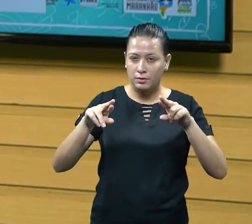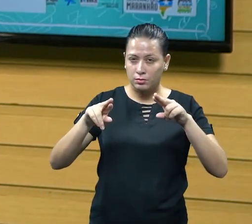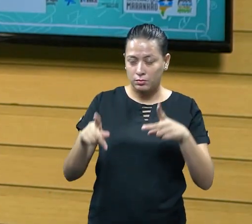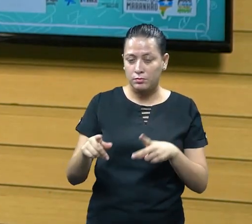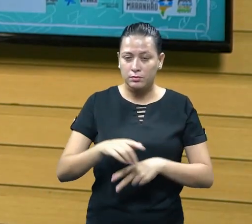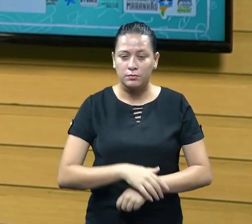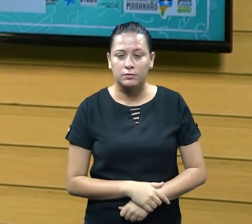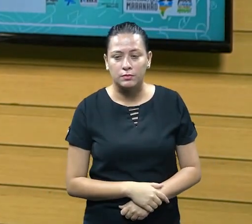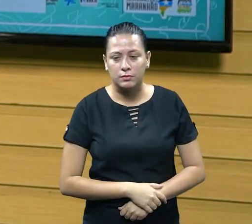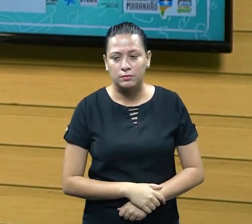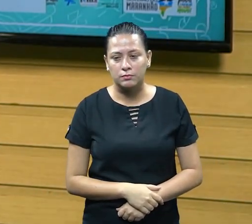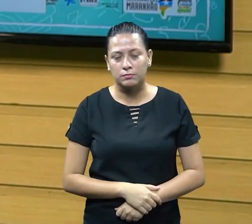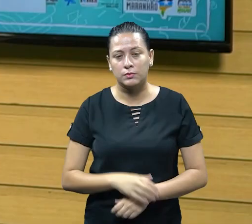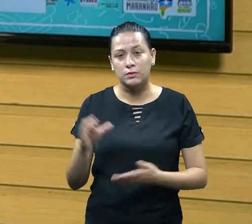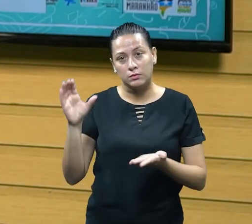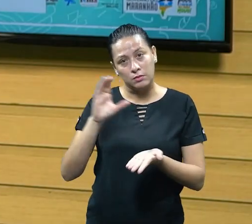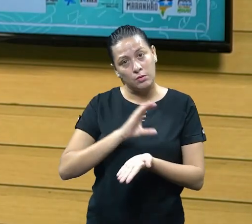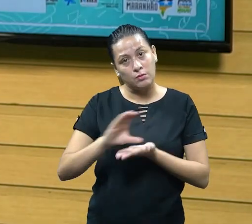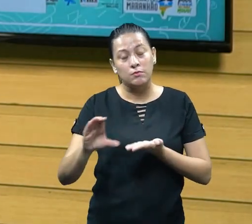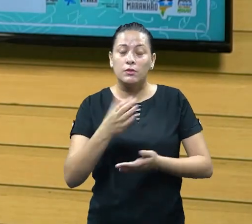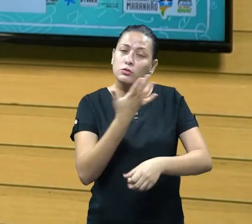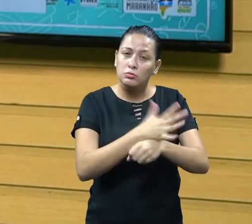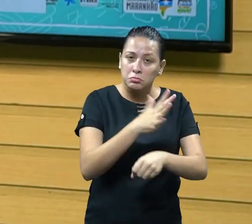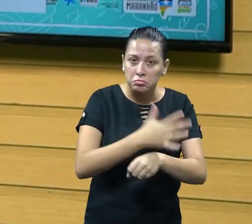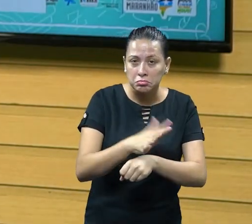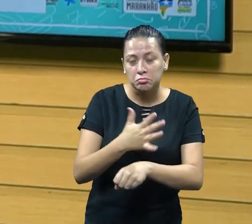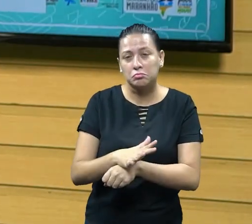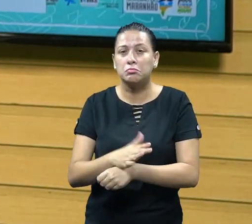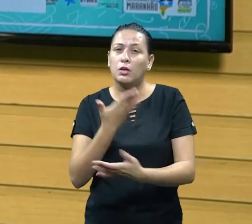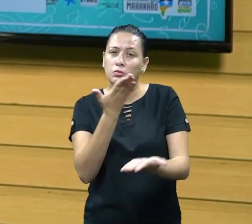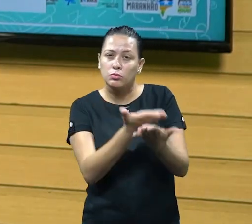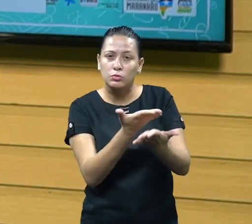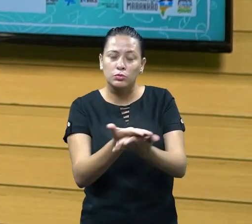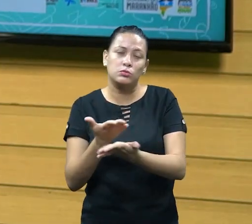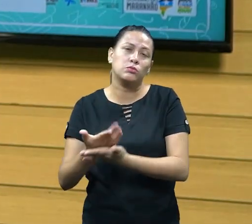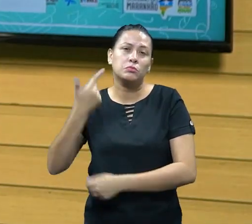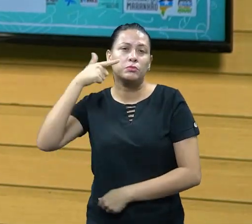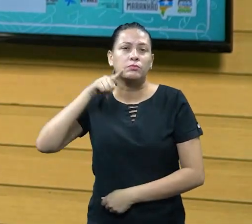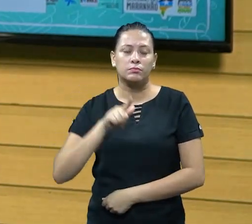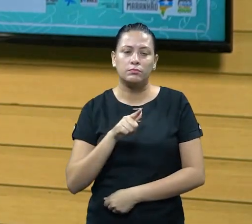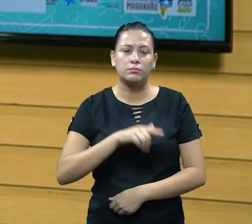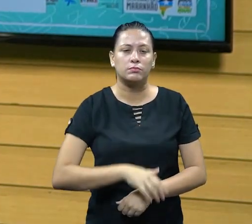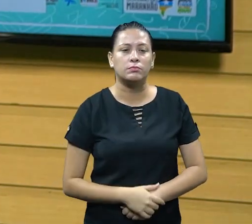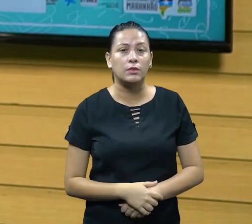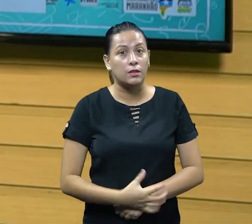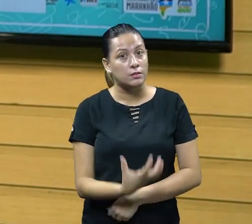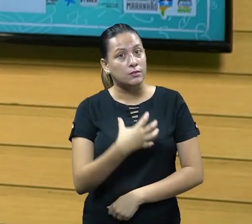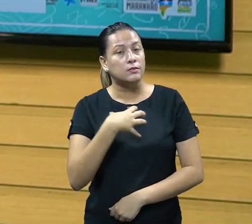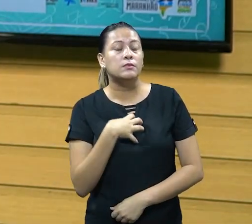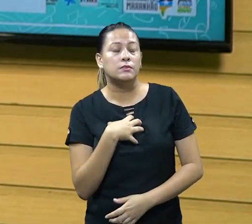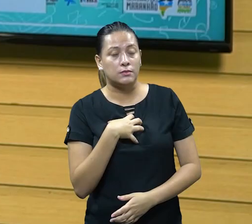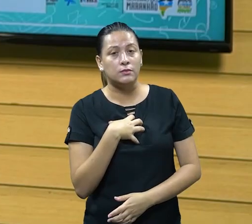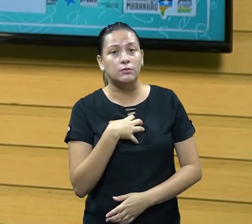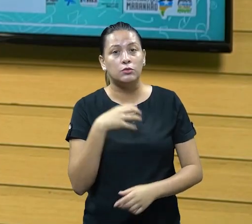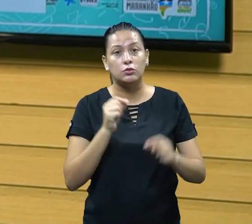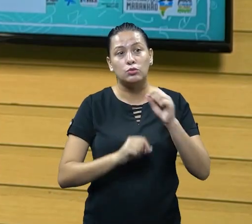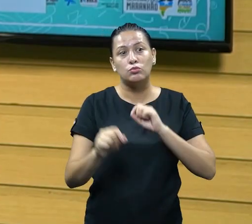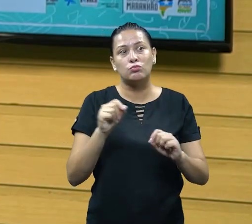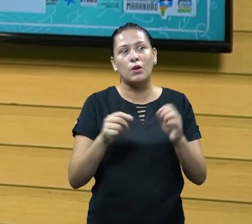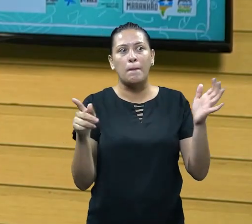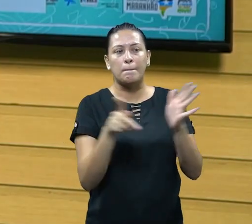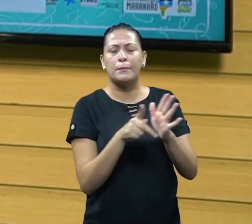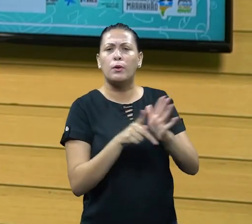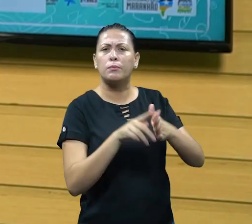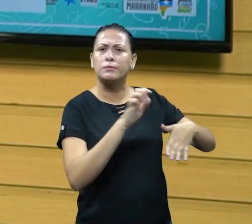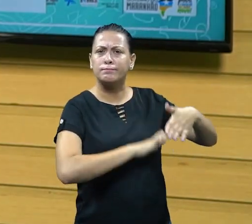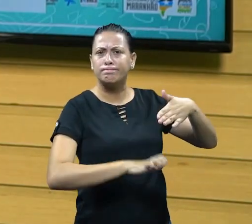toda a diferença na organização, né? Então, invista no treinamento, na capacitação, né, com que ele alcance resultado, faça com que ele se sinta dono da